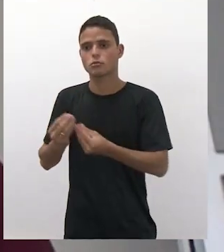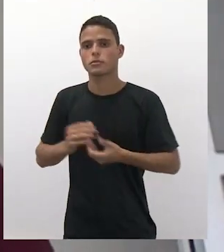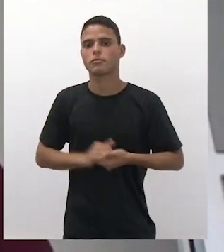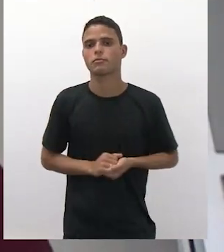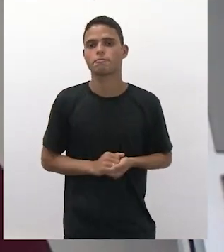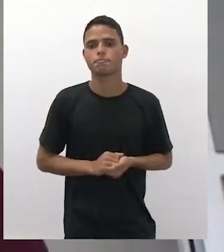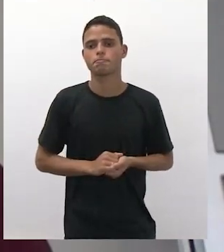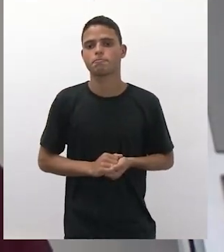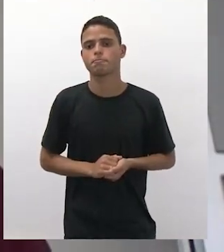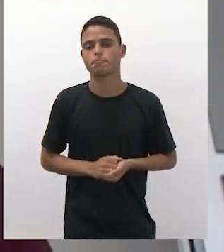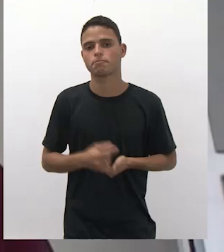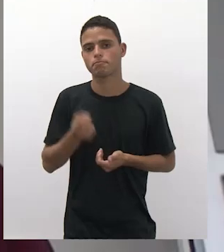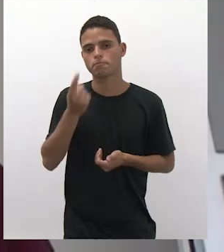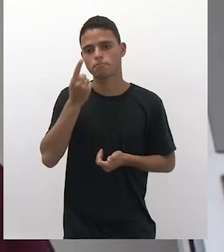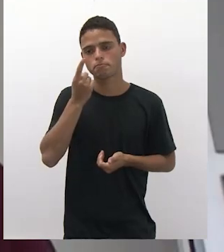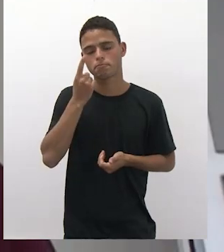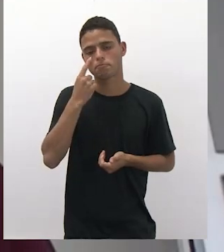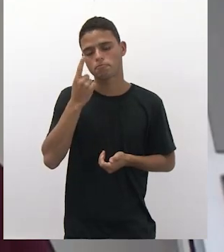Vejam,